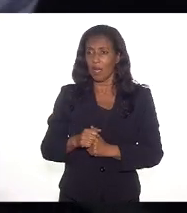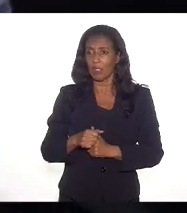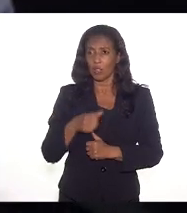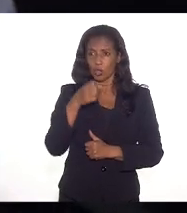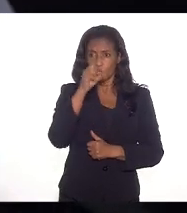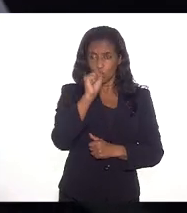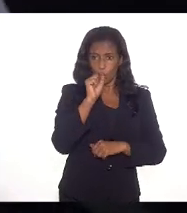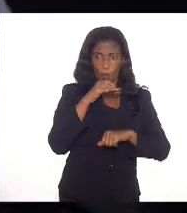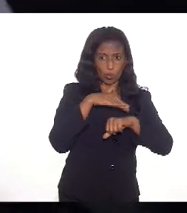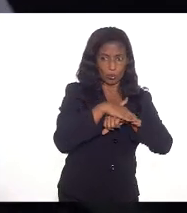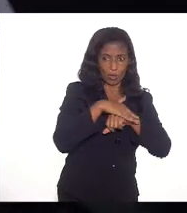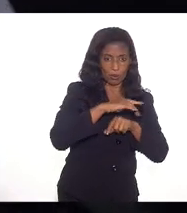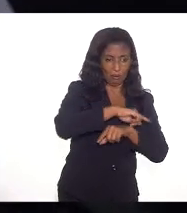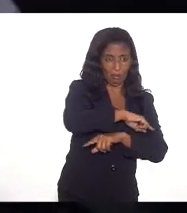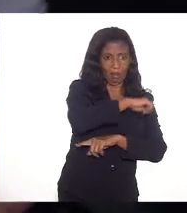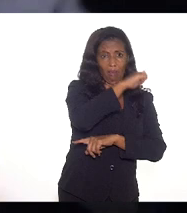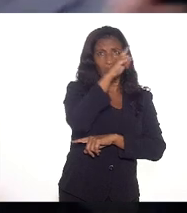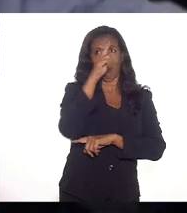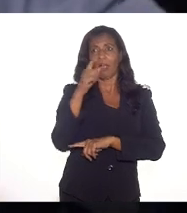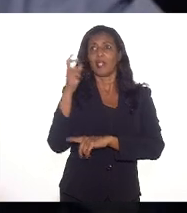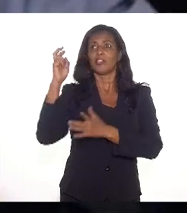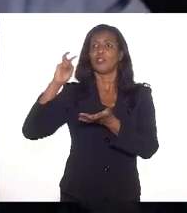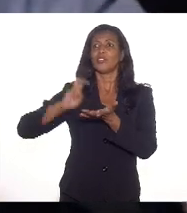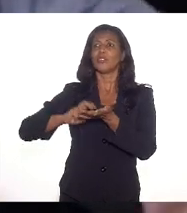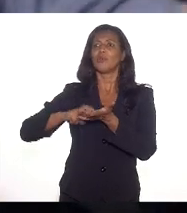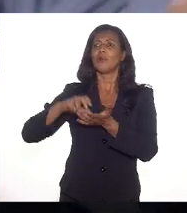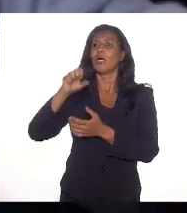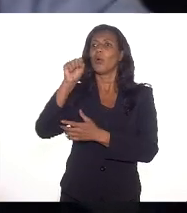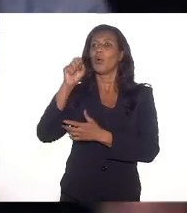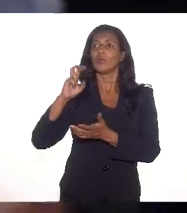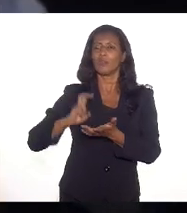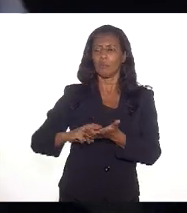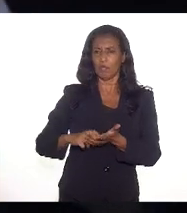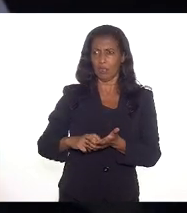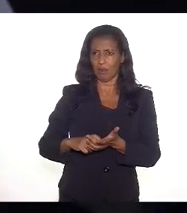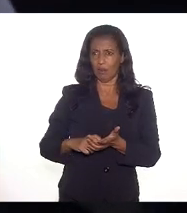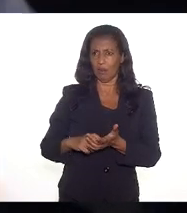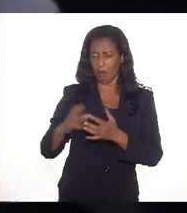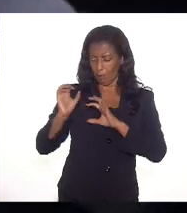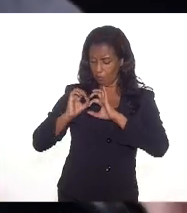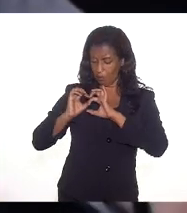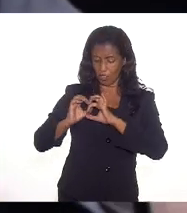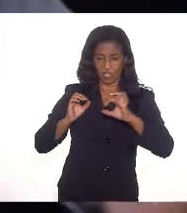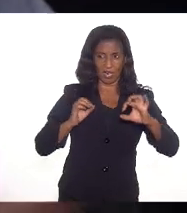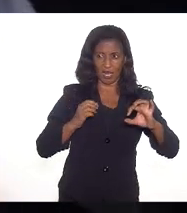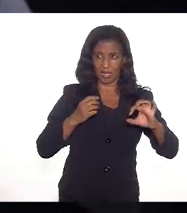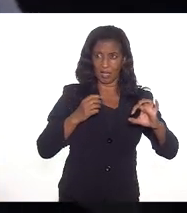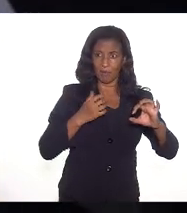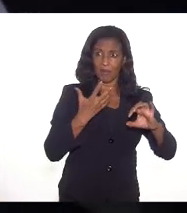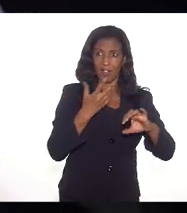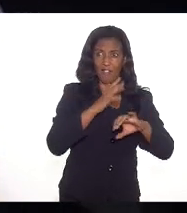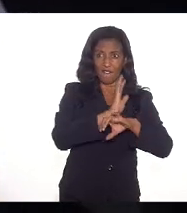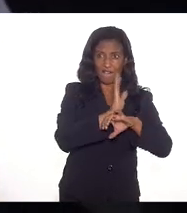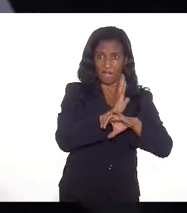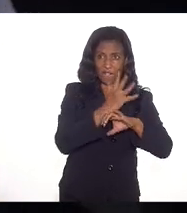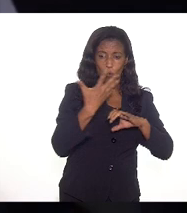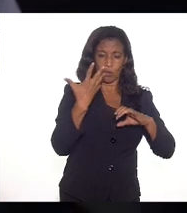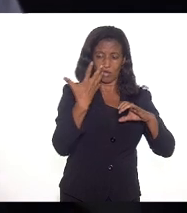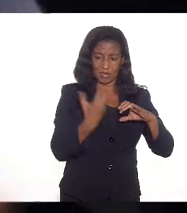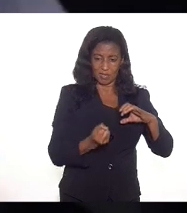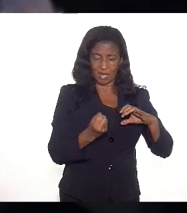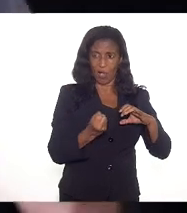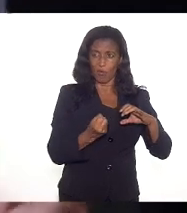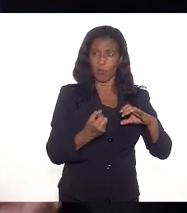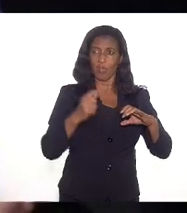8 da manhã? Para descarregar a câmera e por aí vai. Vou dar outro exemplo. A gente tem